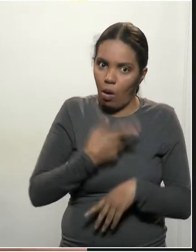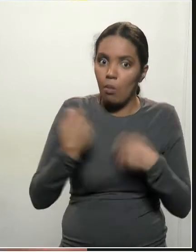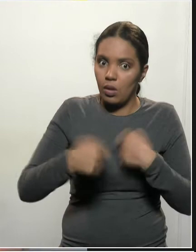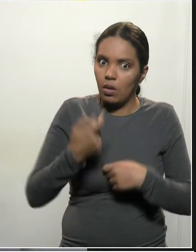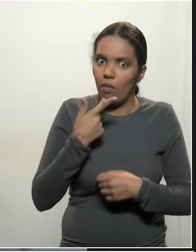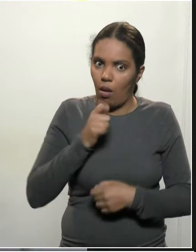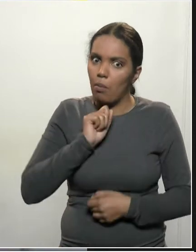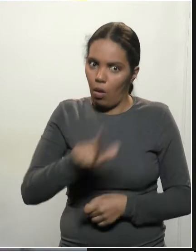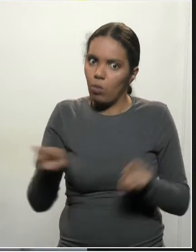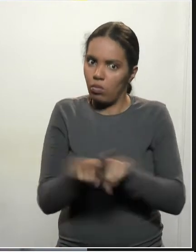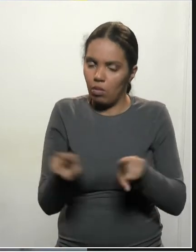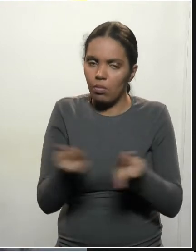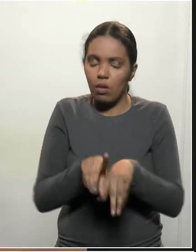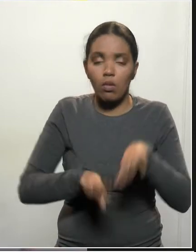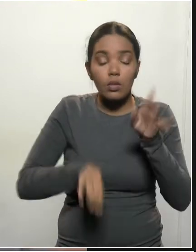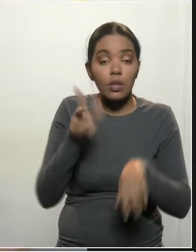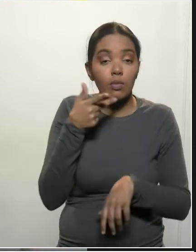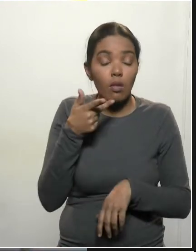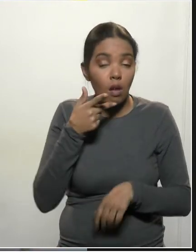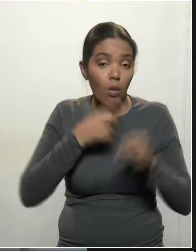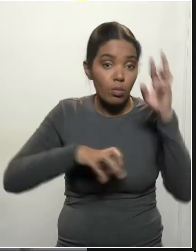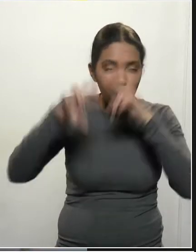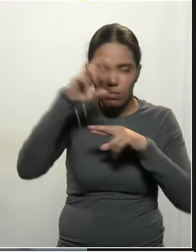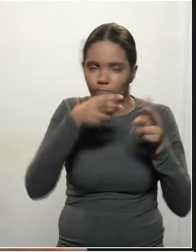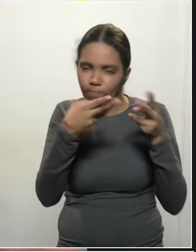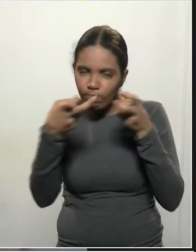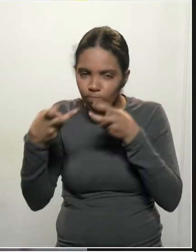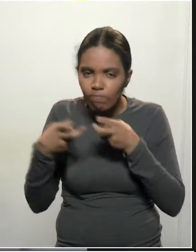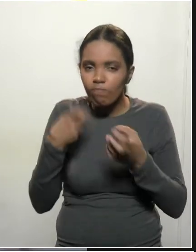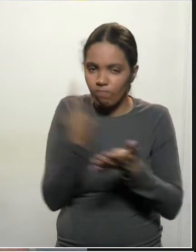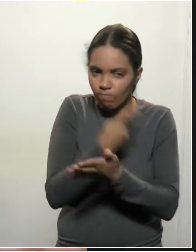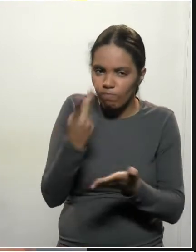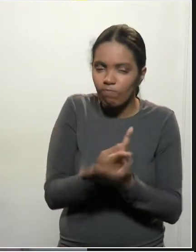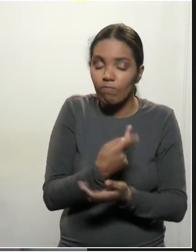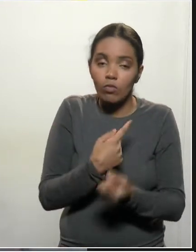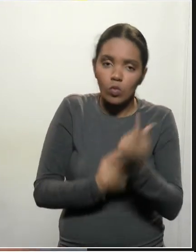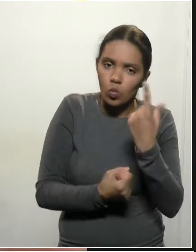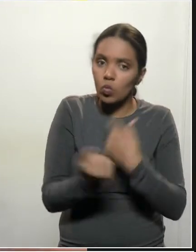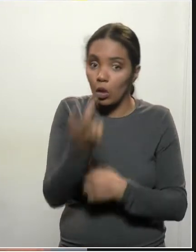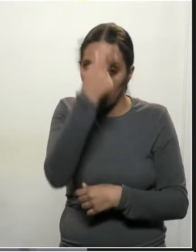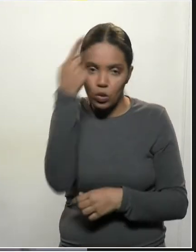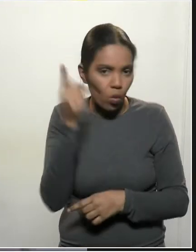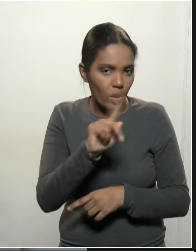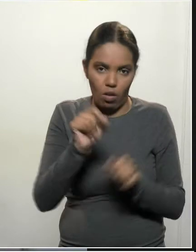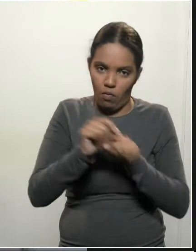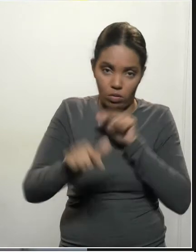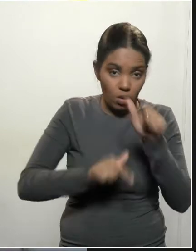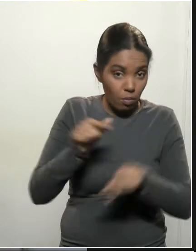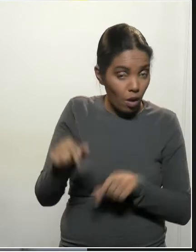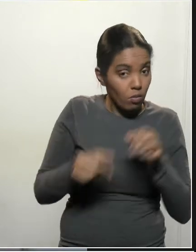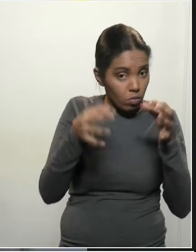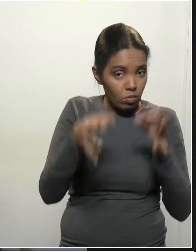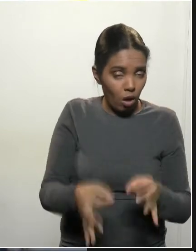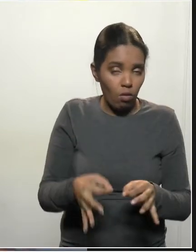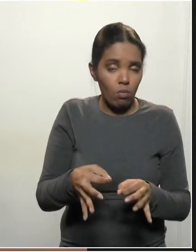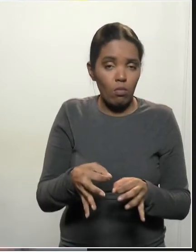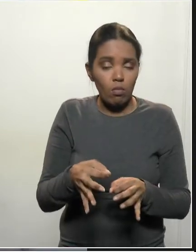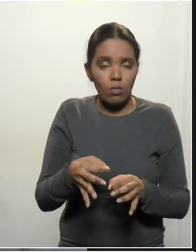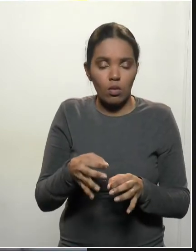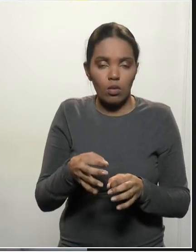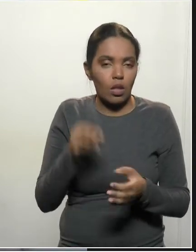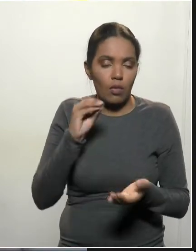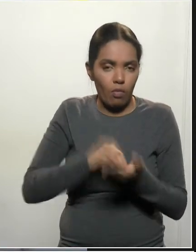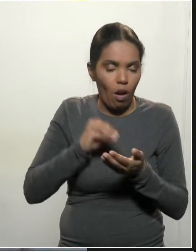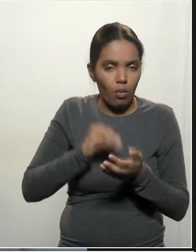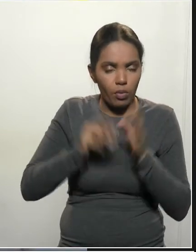para fazer as observações justas também em relação a algum servidor, alguém que não faz por merecer, né, o